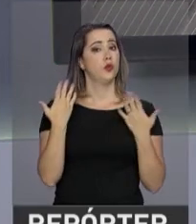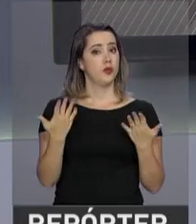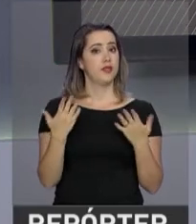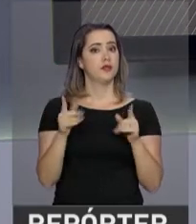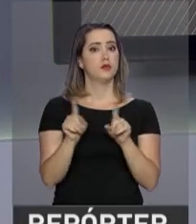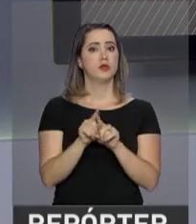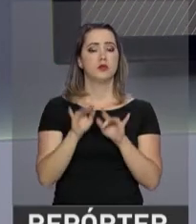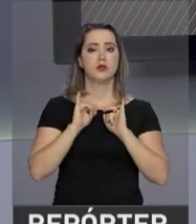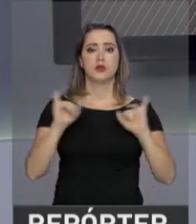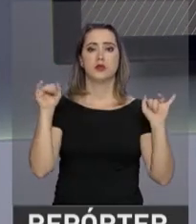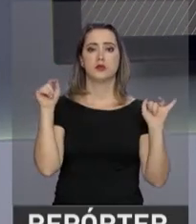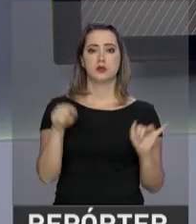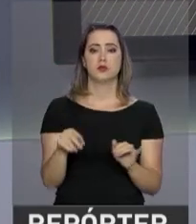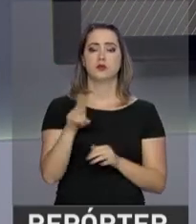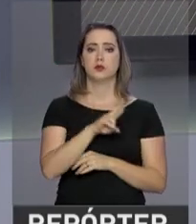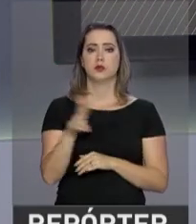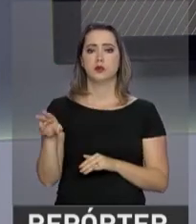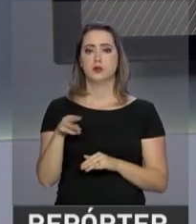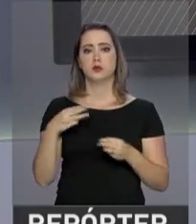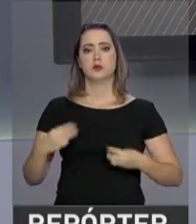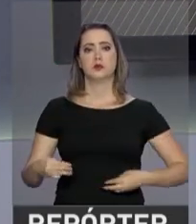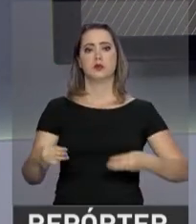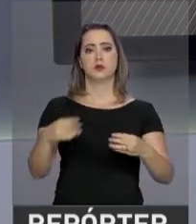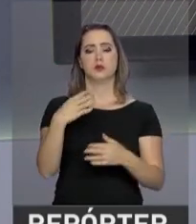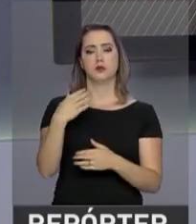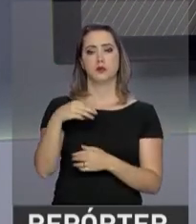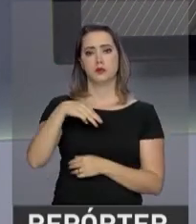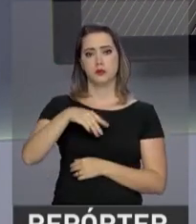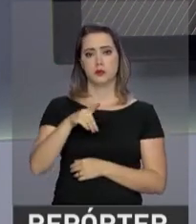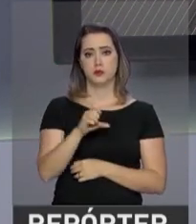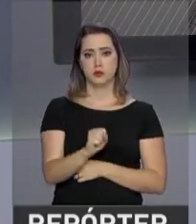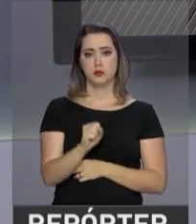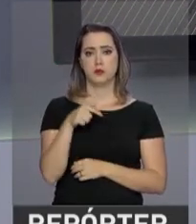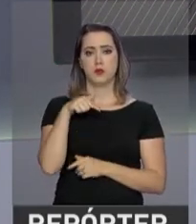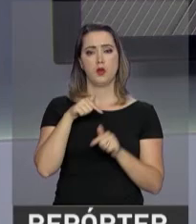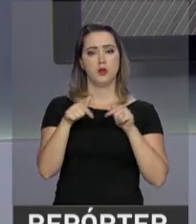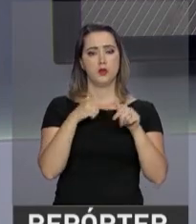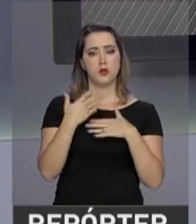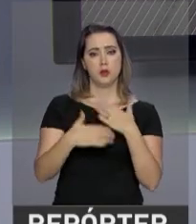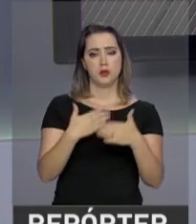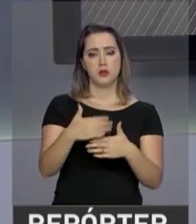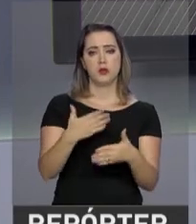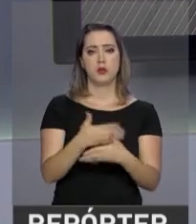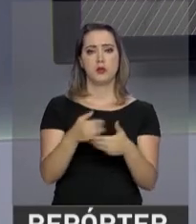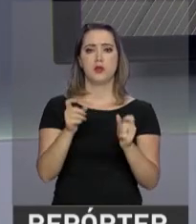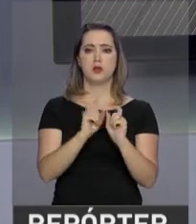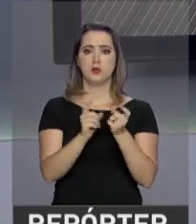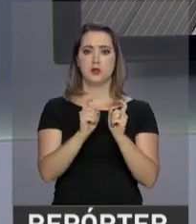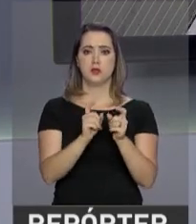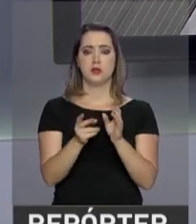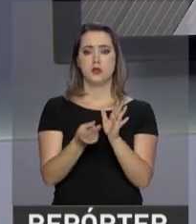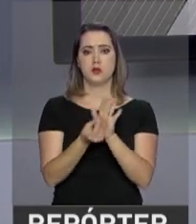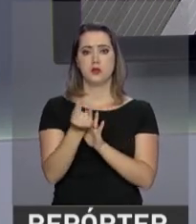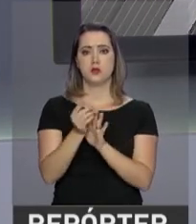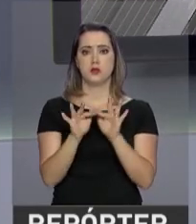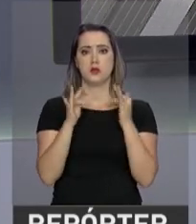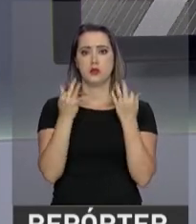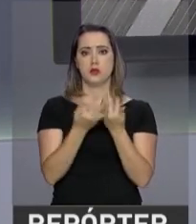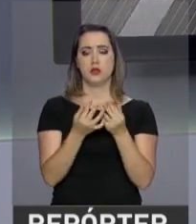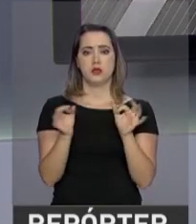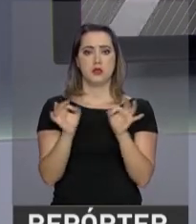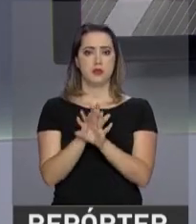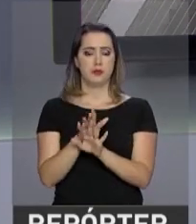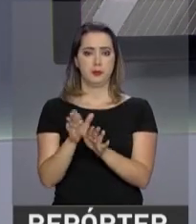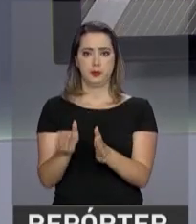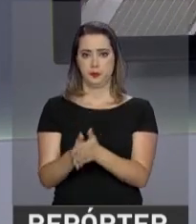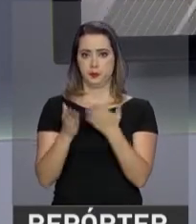esta semana pelo Ministério do Desenvolvimento Social. A iniciativa quer melhorar a gestão do orçamento familiar, quebrar o ciclo da